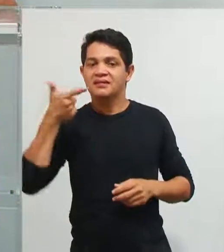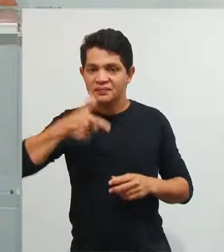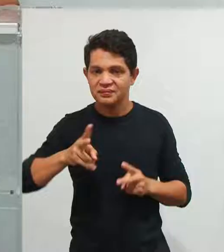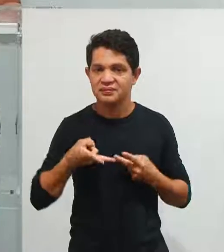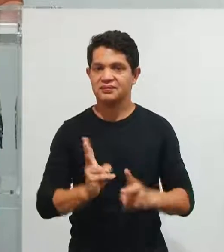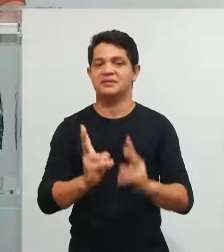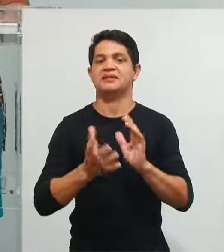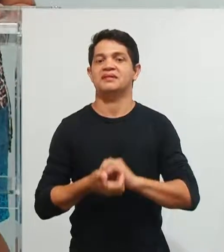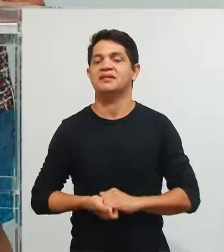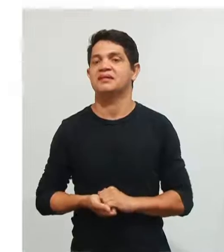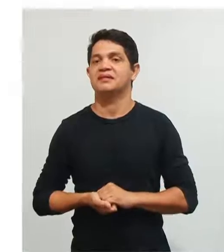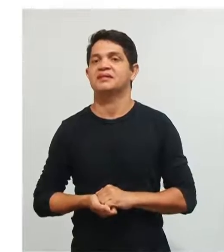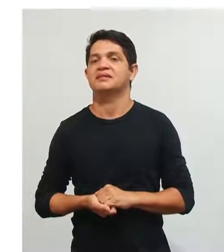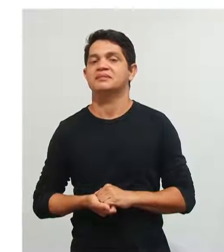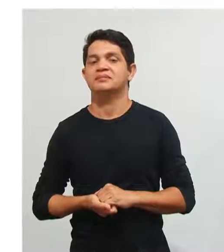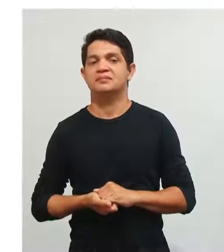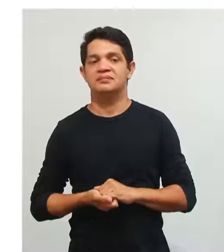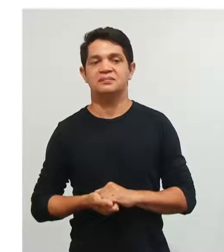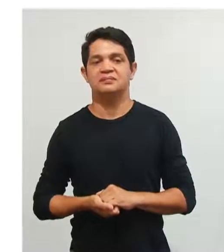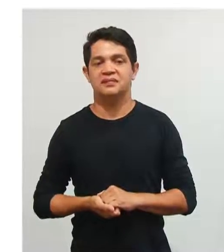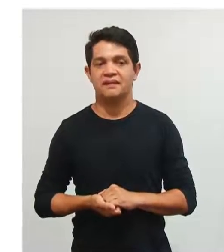continuar?